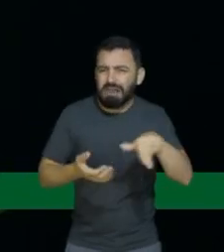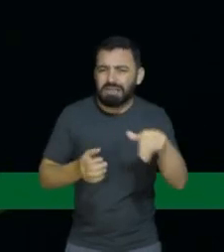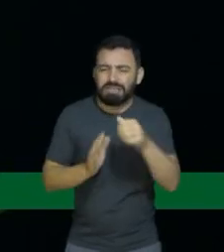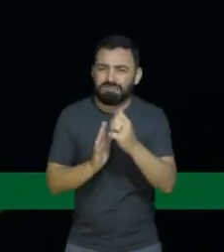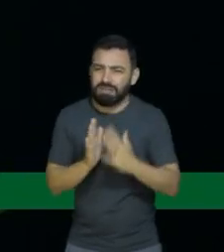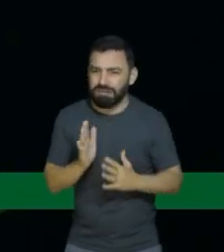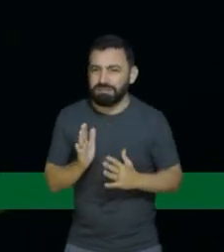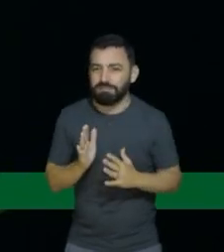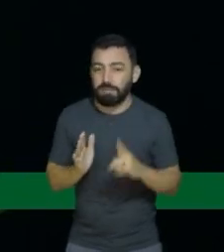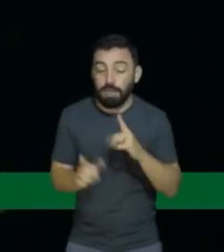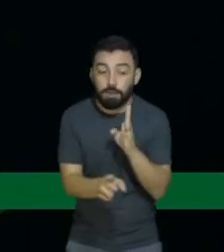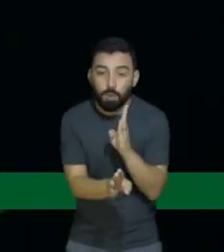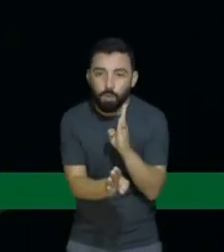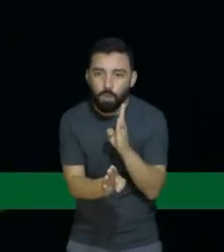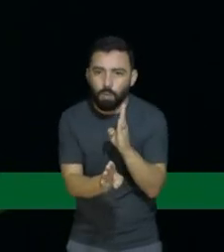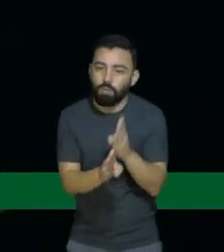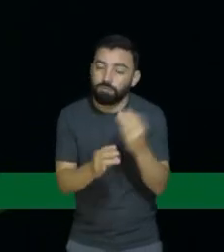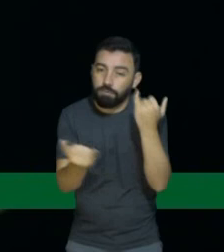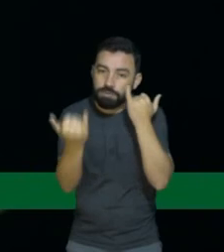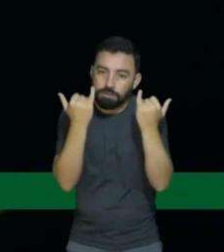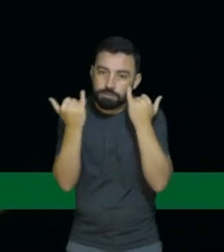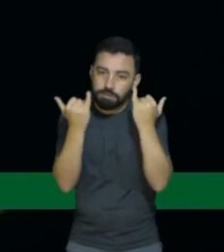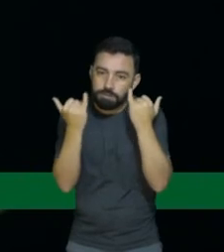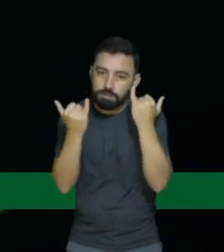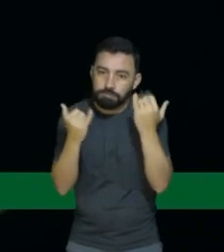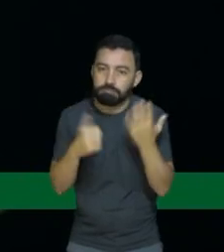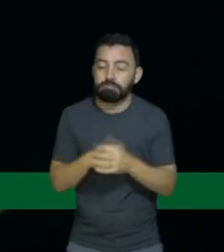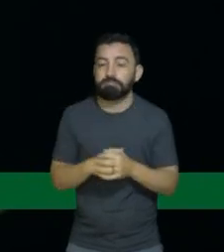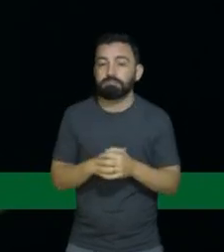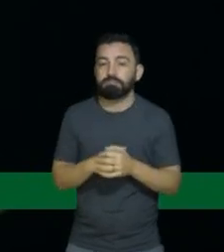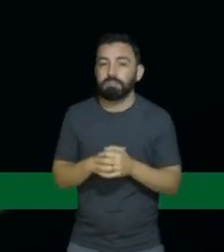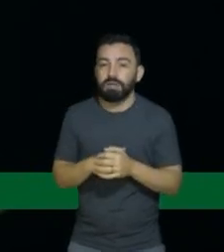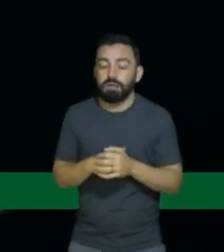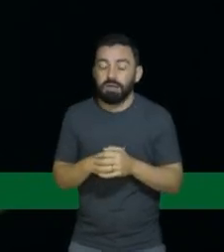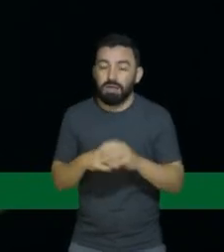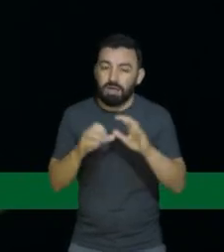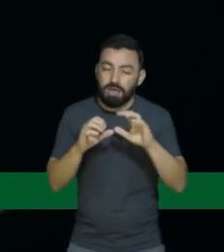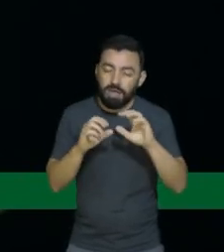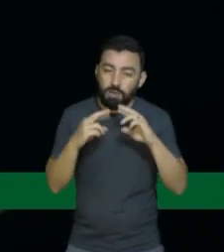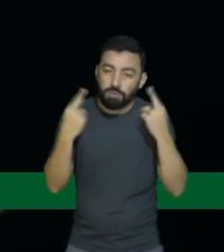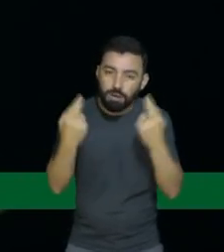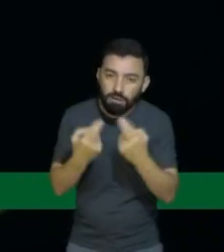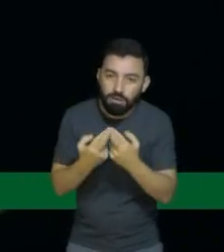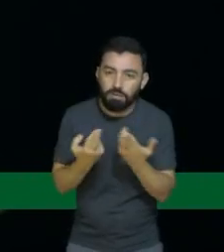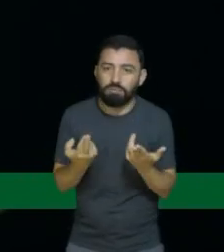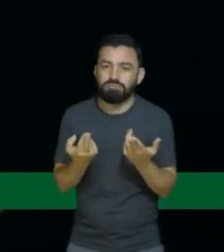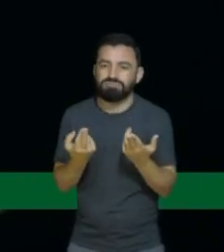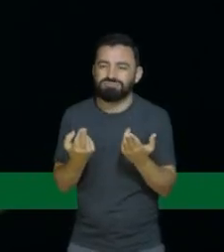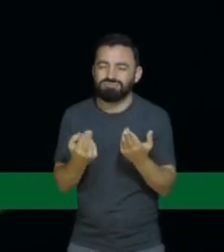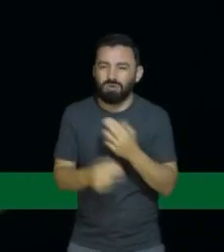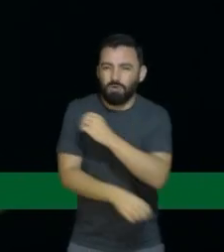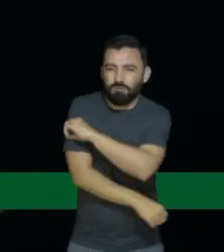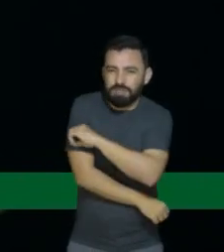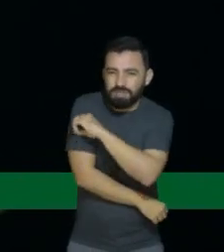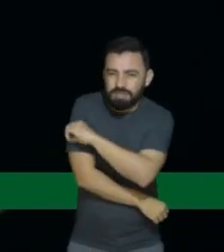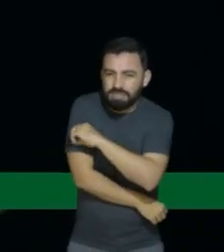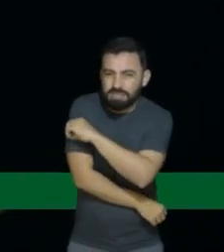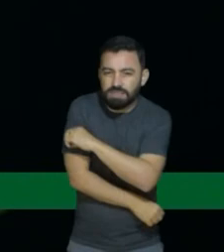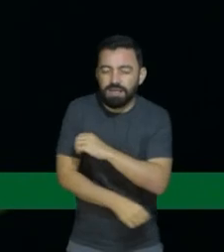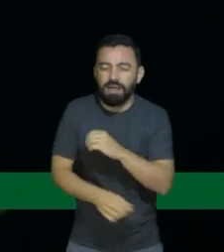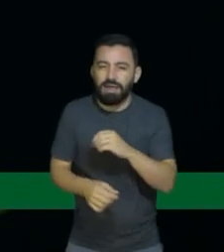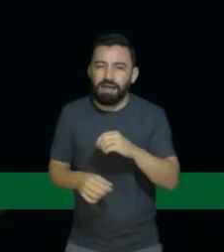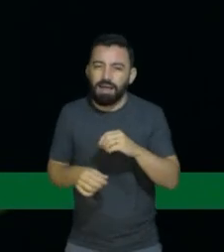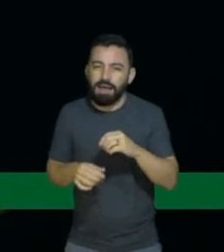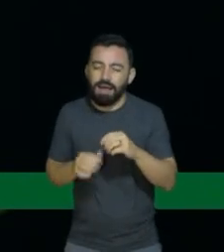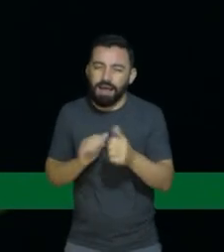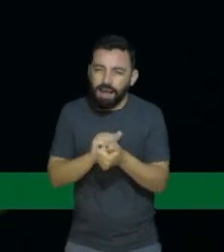encontros informativos como palestras simpósios oficinas de artesanato essas